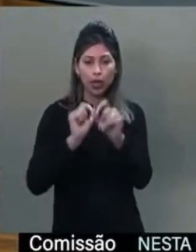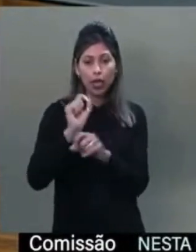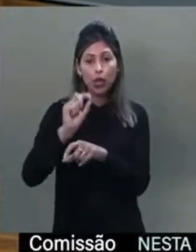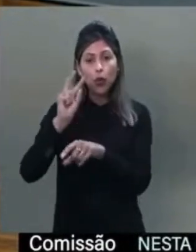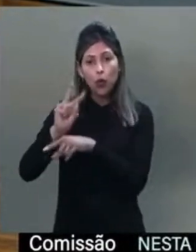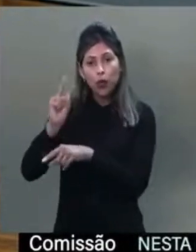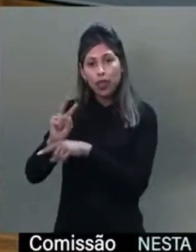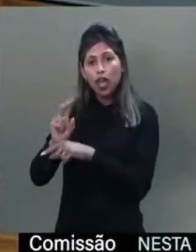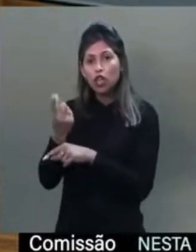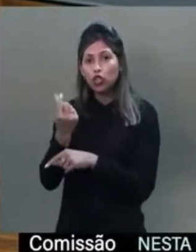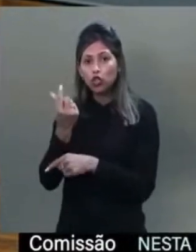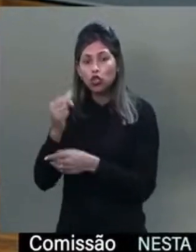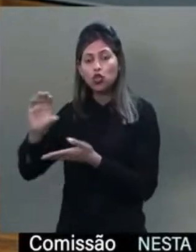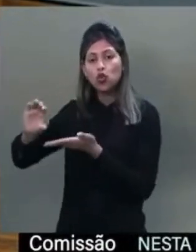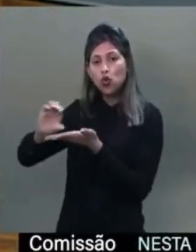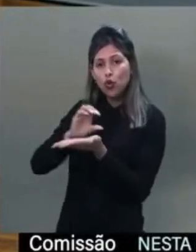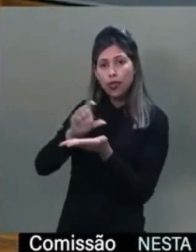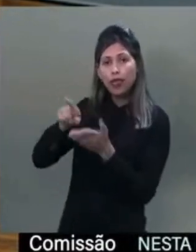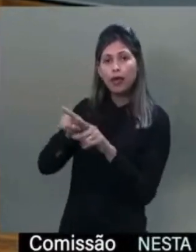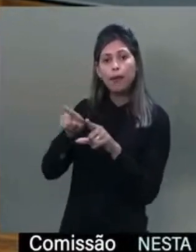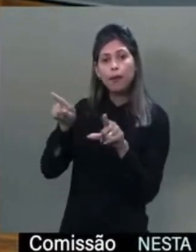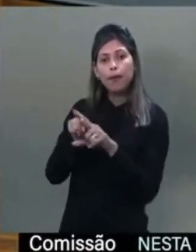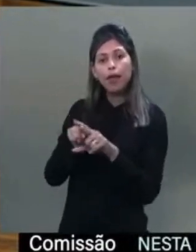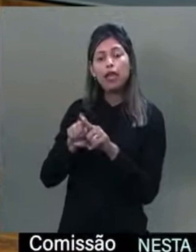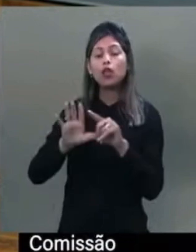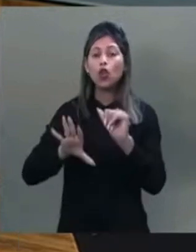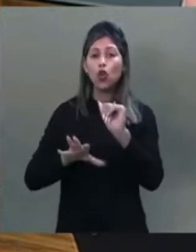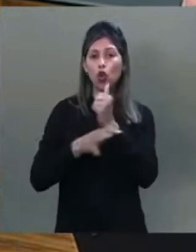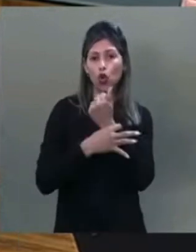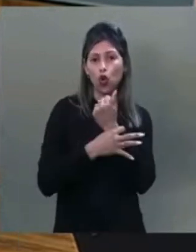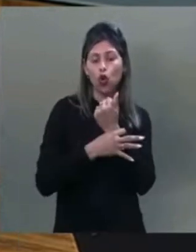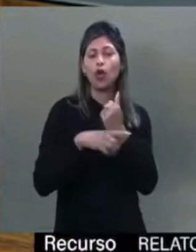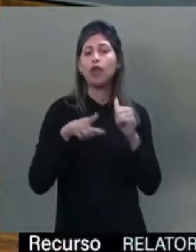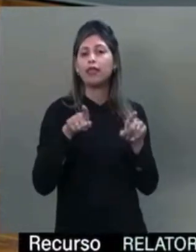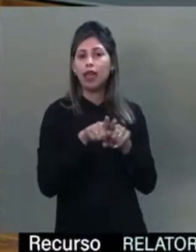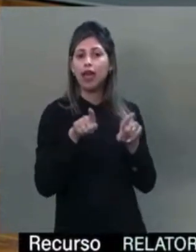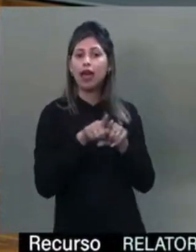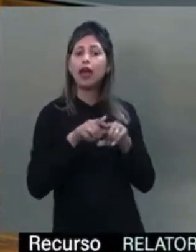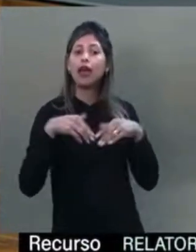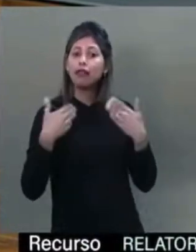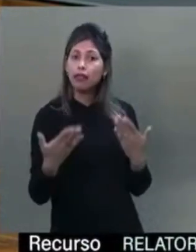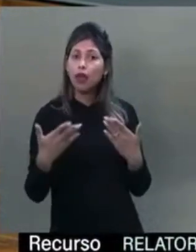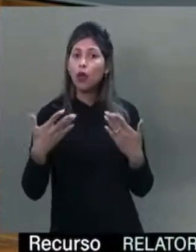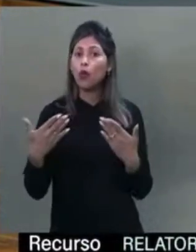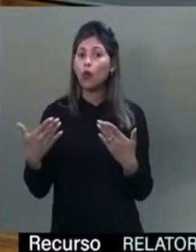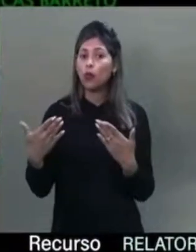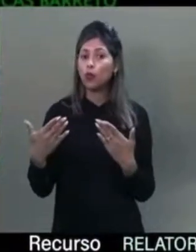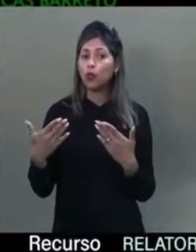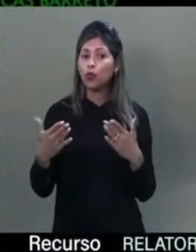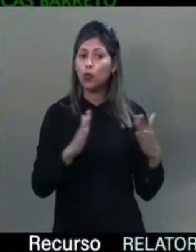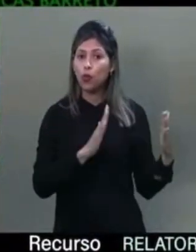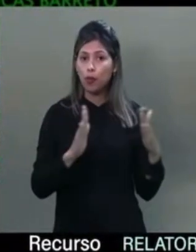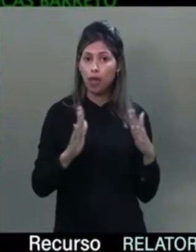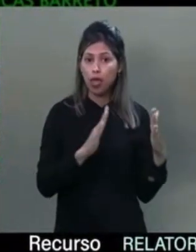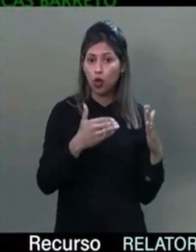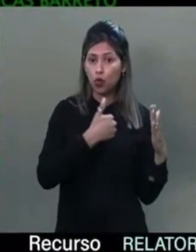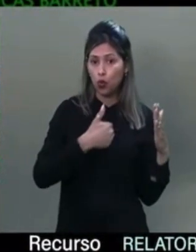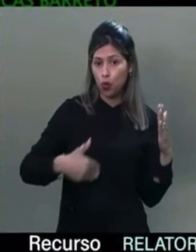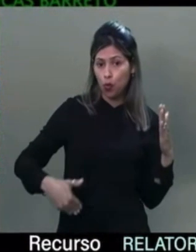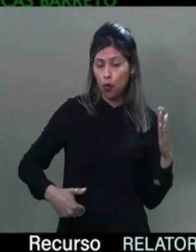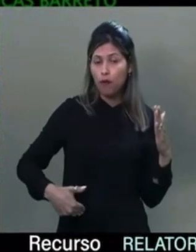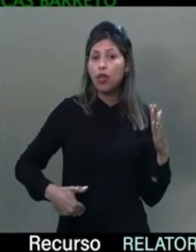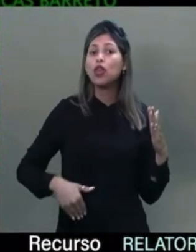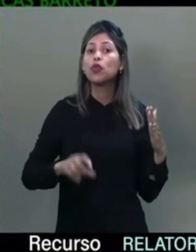atenção dos senadores e das senadoras que o Brasil, no governo do presidente Lula, mudou o perfil da